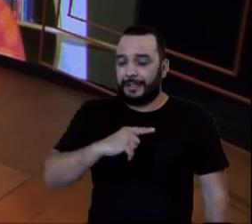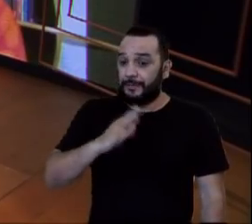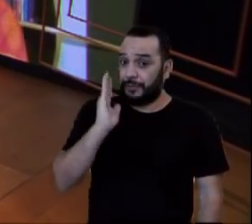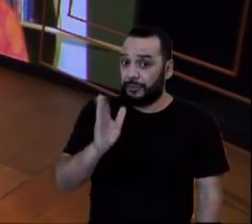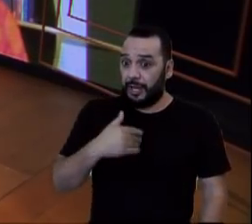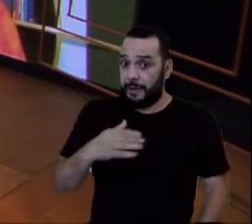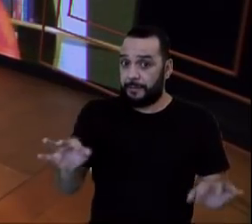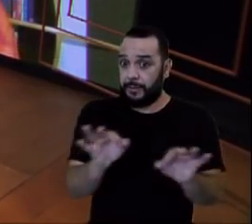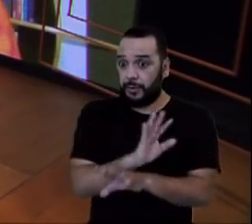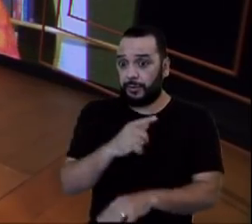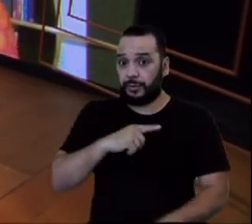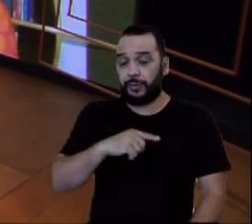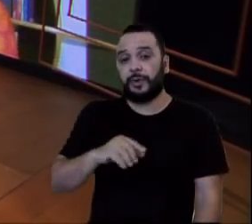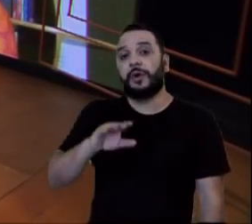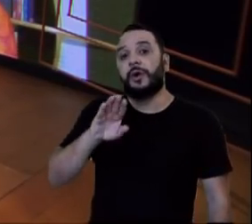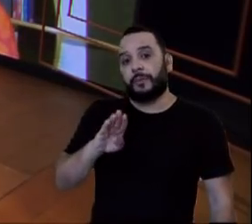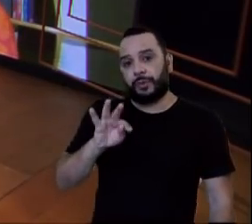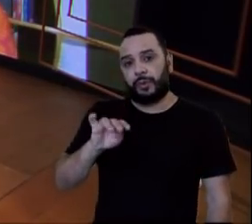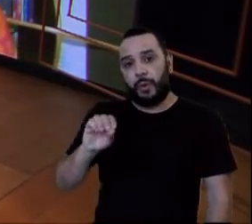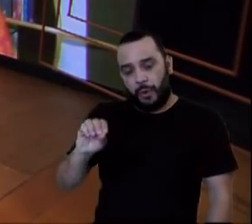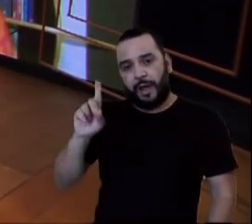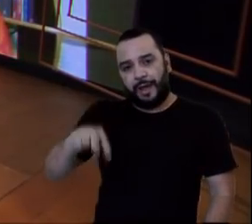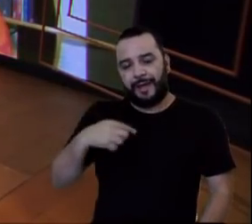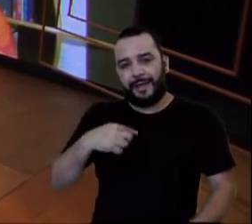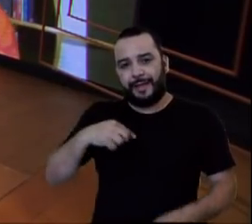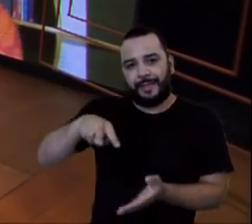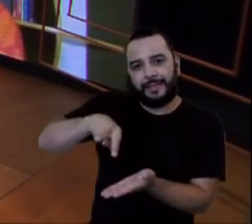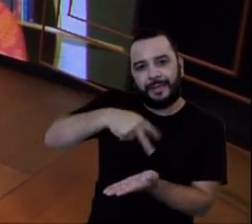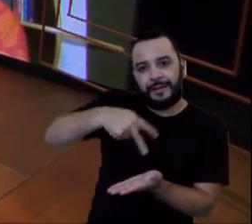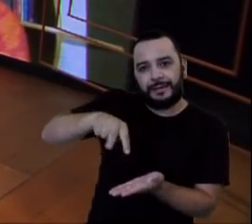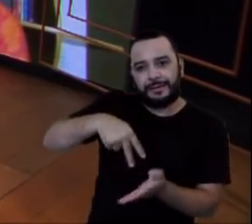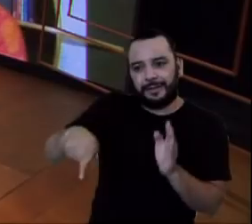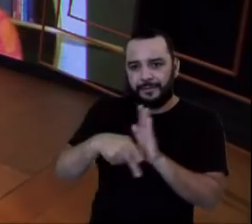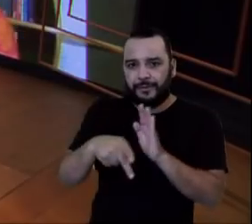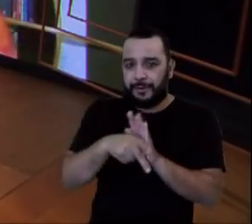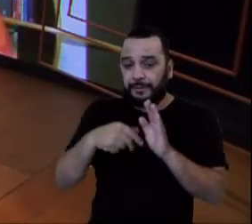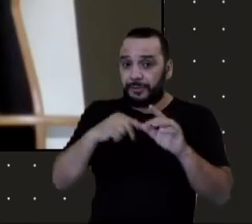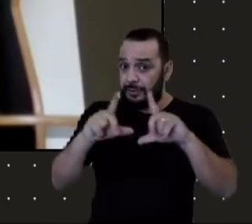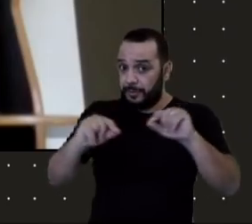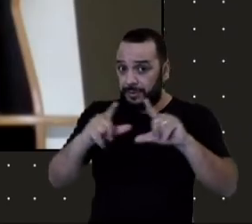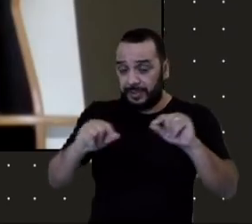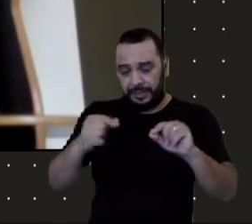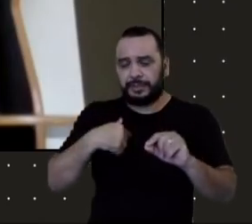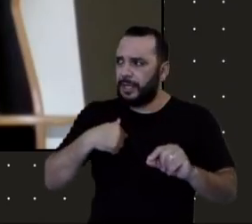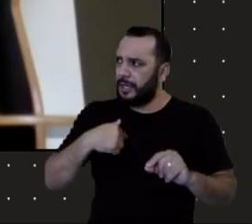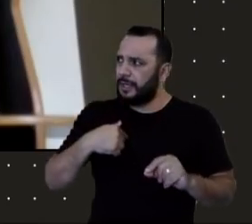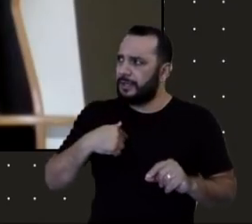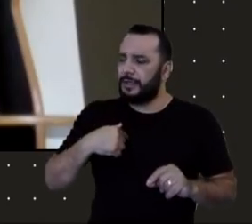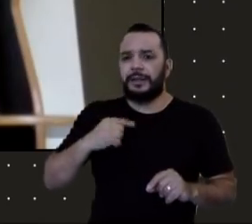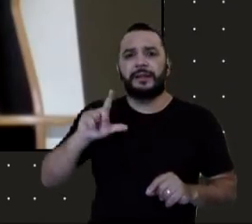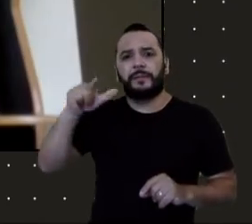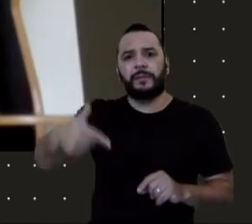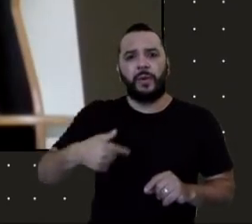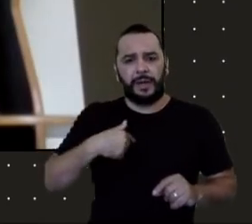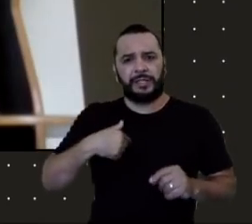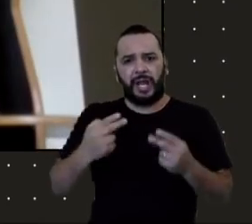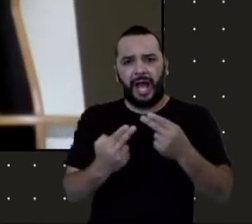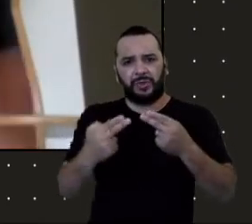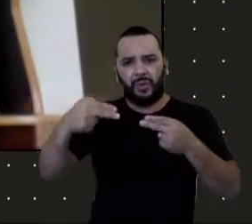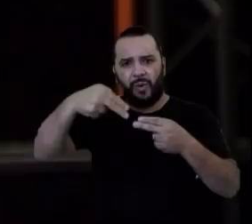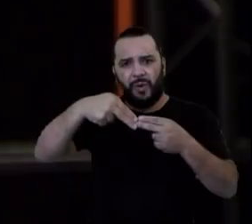acontecer muito. E no teatro, eu aprendi com a Bujanra que o ator tem que ter sempre um